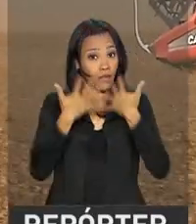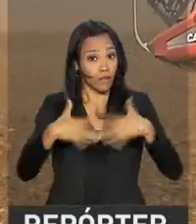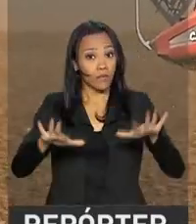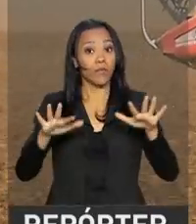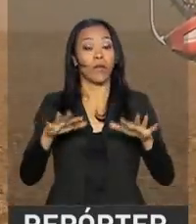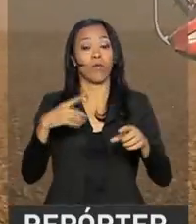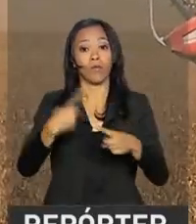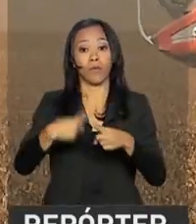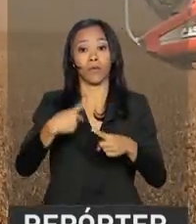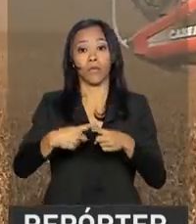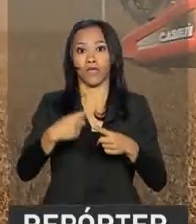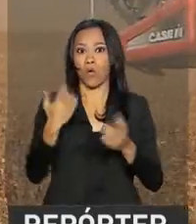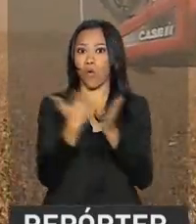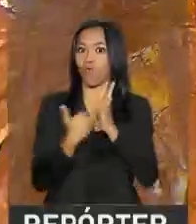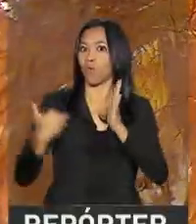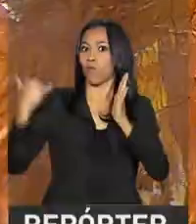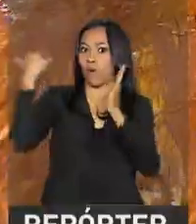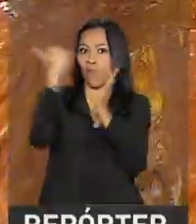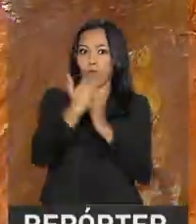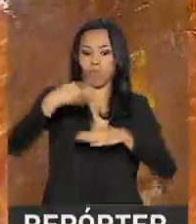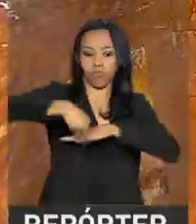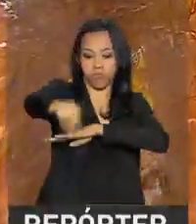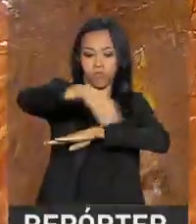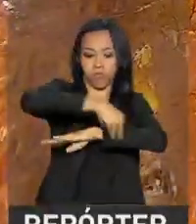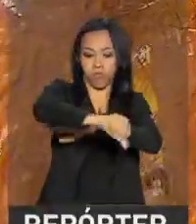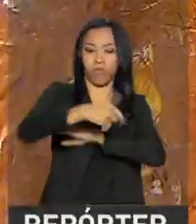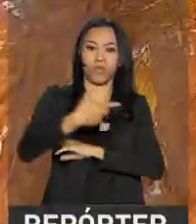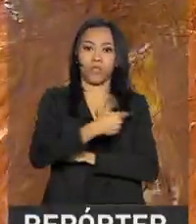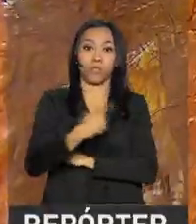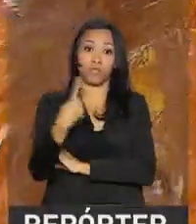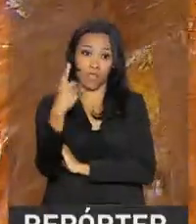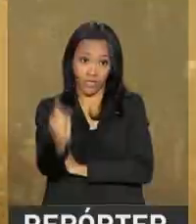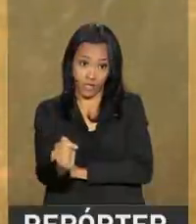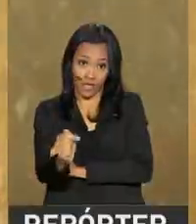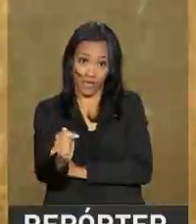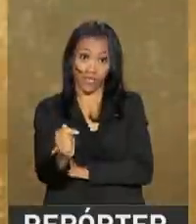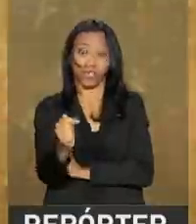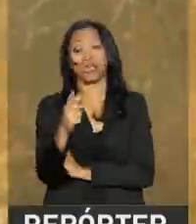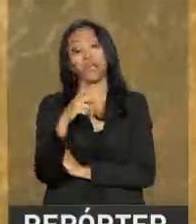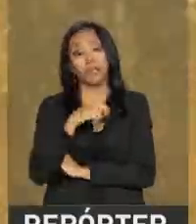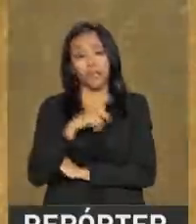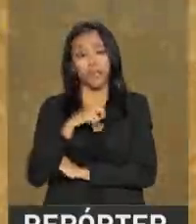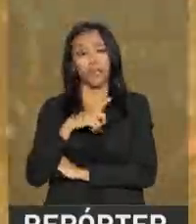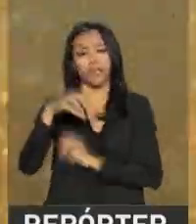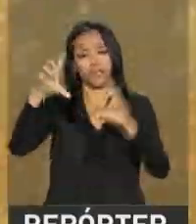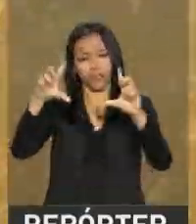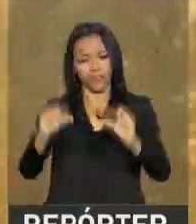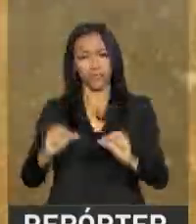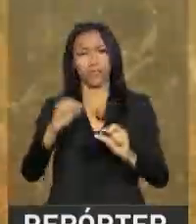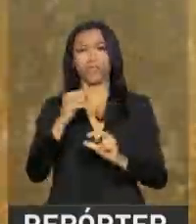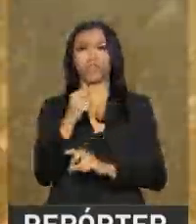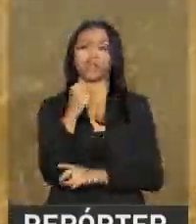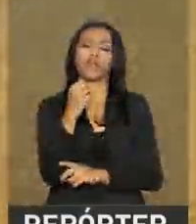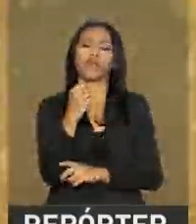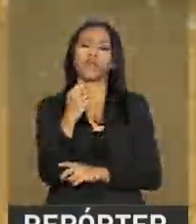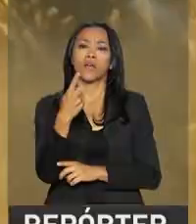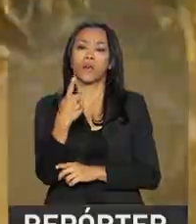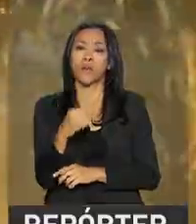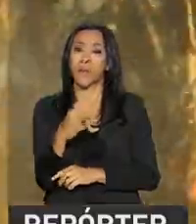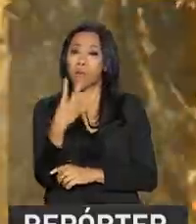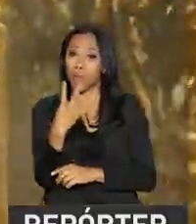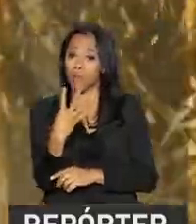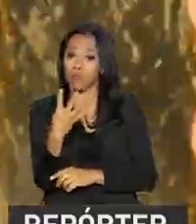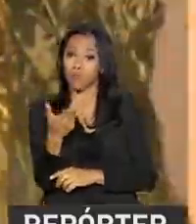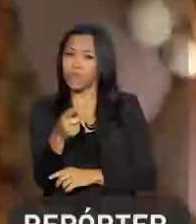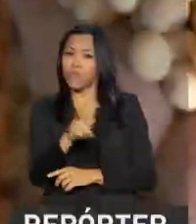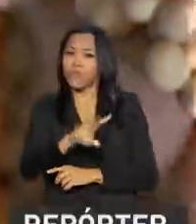supersafra de 2017 mesmo com a previsão de um recuo de 4,1 por cento os impactos não